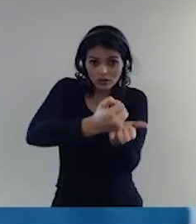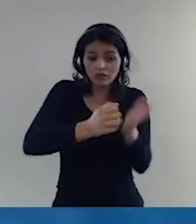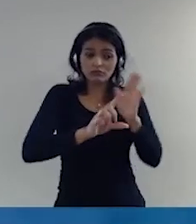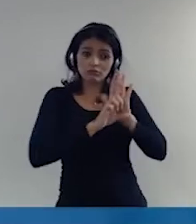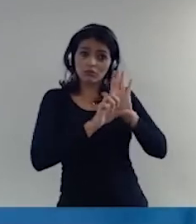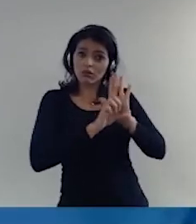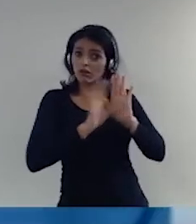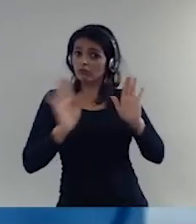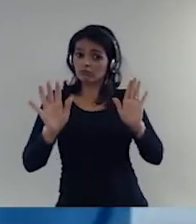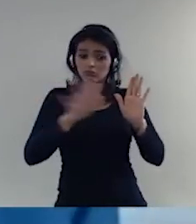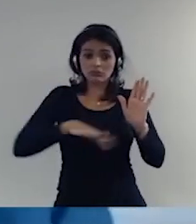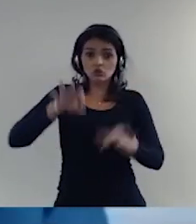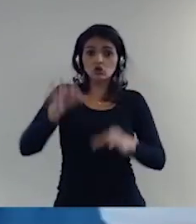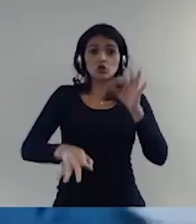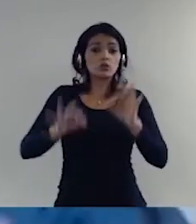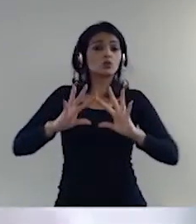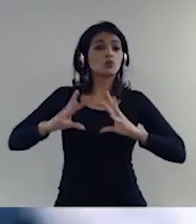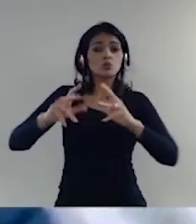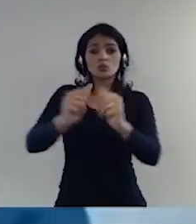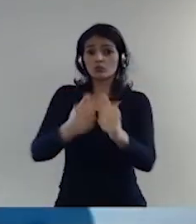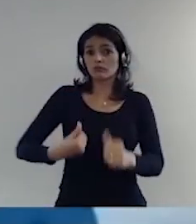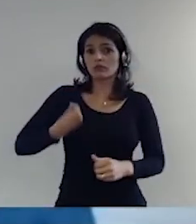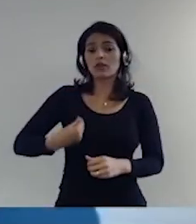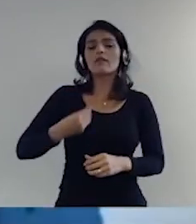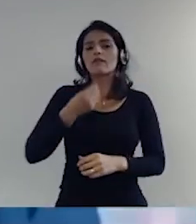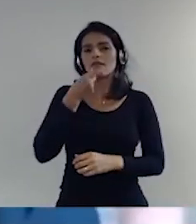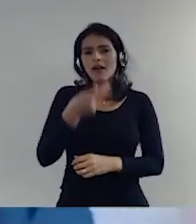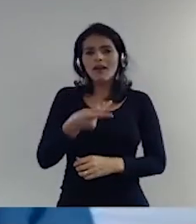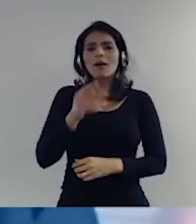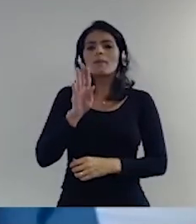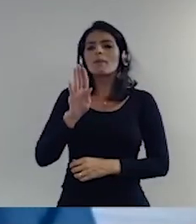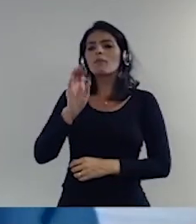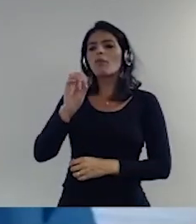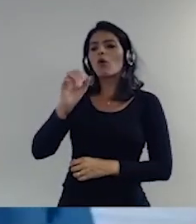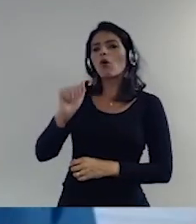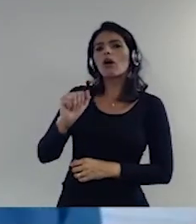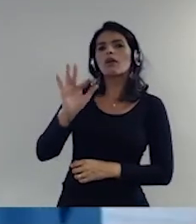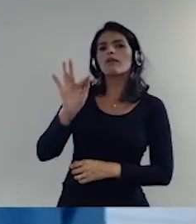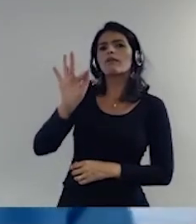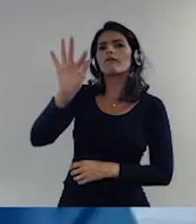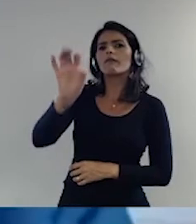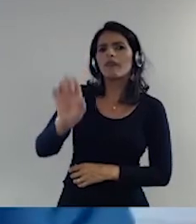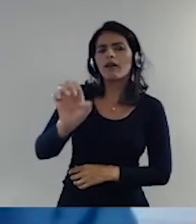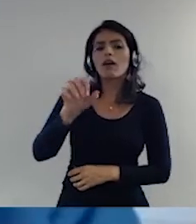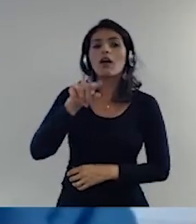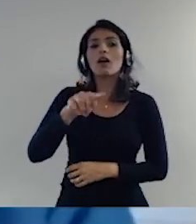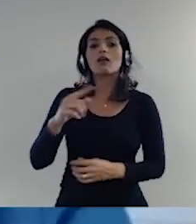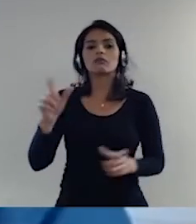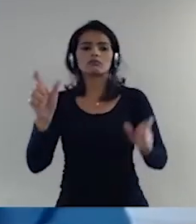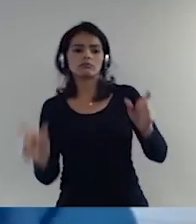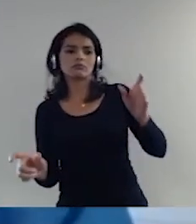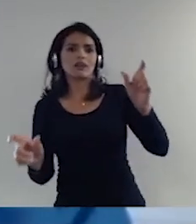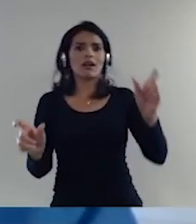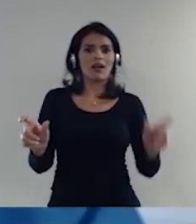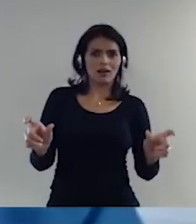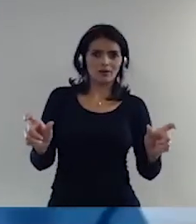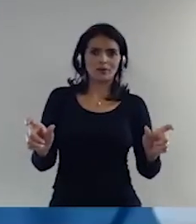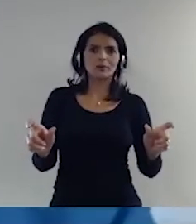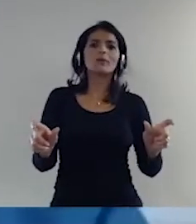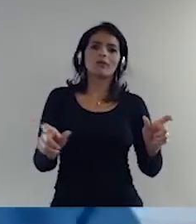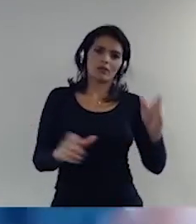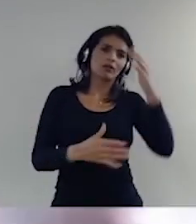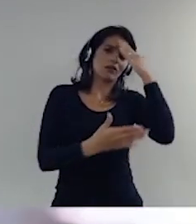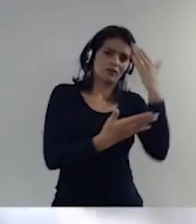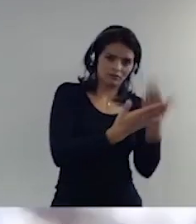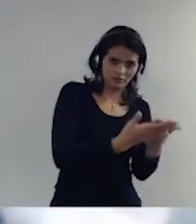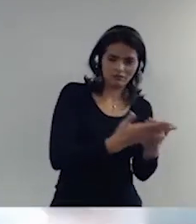ordem jurídica. E, quando se fala de boa-fé, é preciso se lembrar que a boa-fé é sempre dos dois lados. Boa-fé